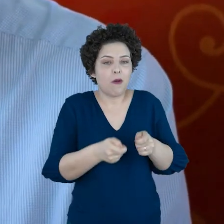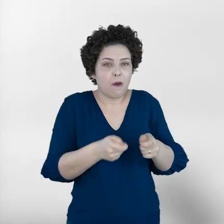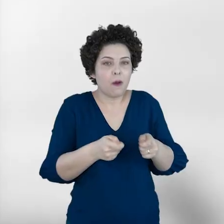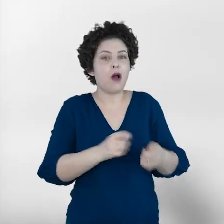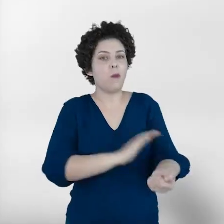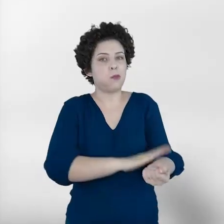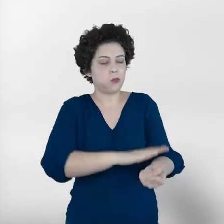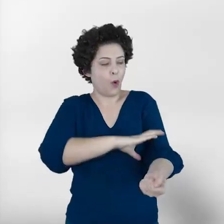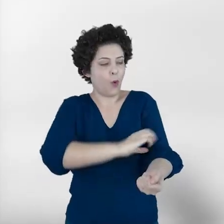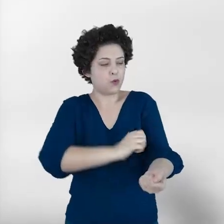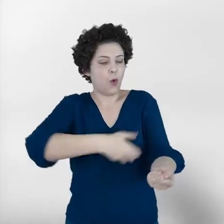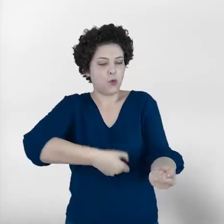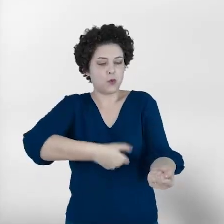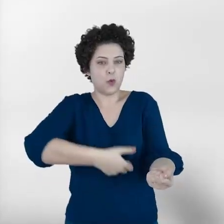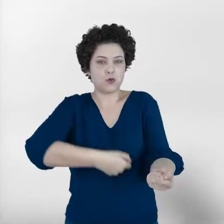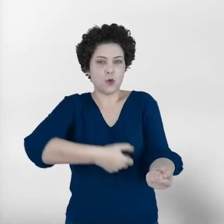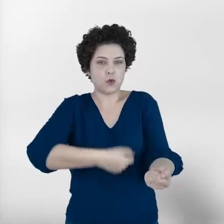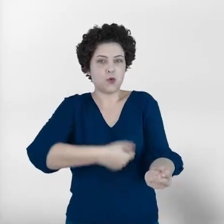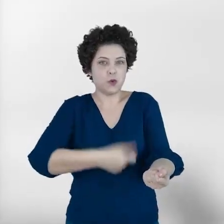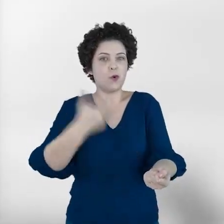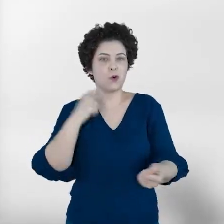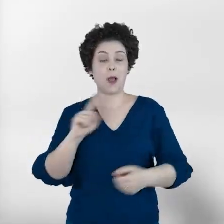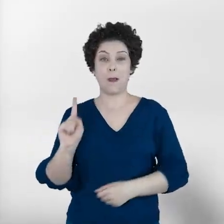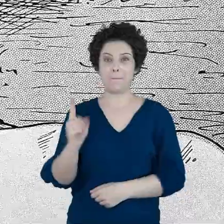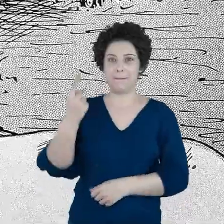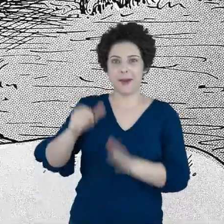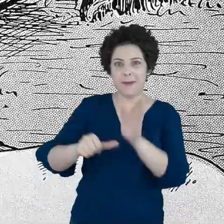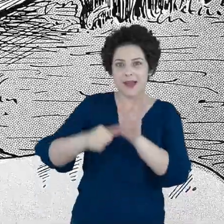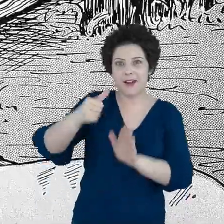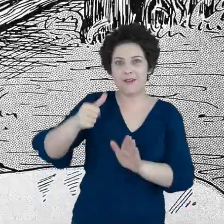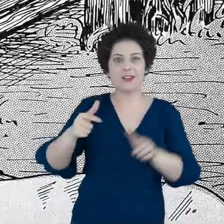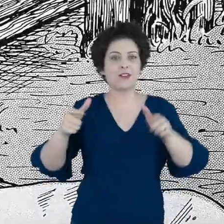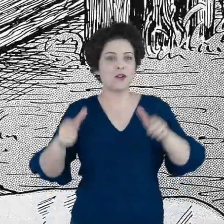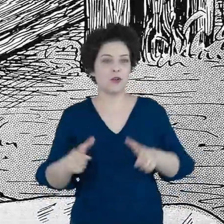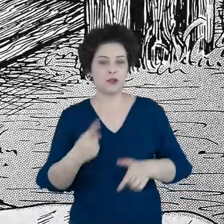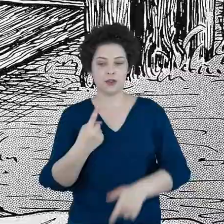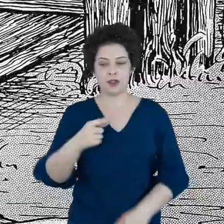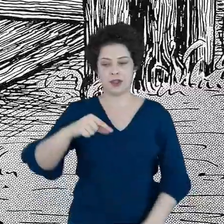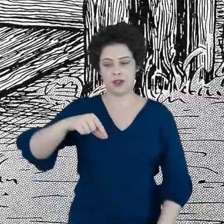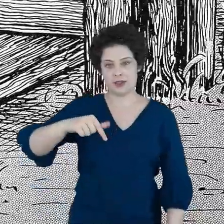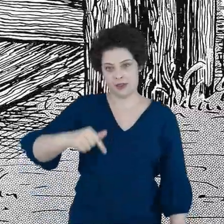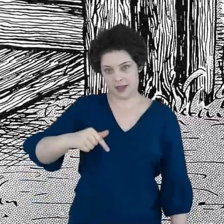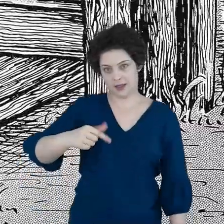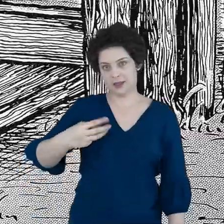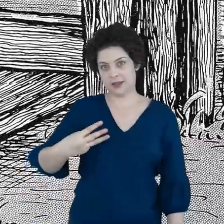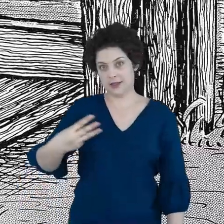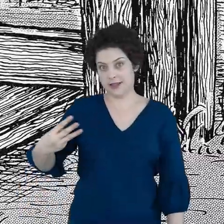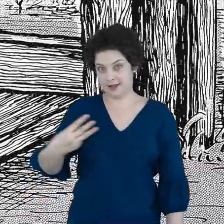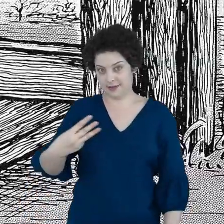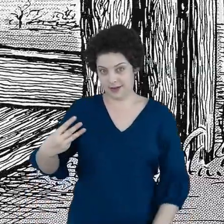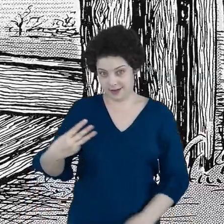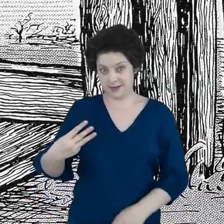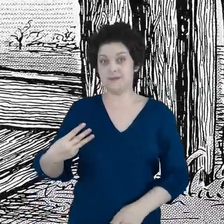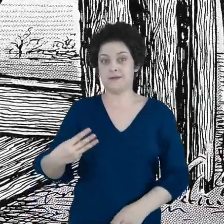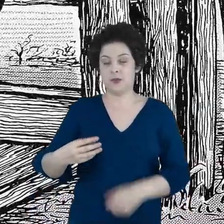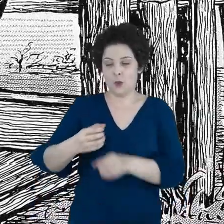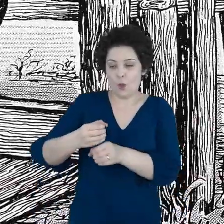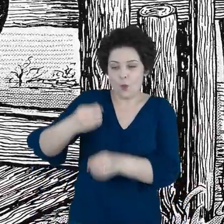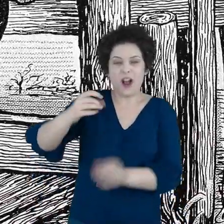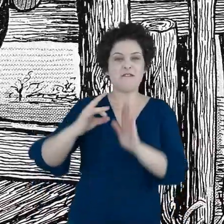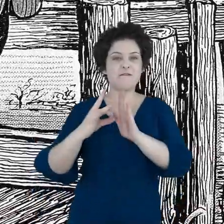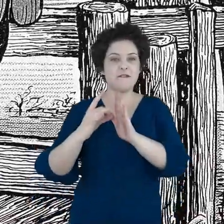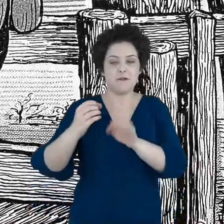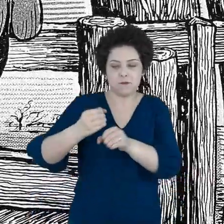pressão. A primeira medida de pressão arterial foi feita em 1733, com um tubo de